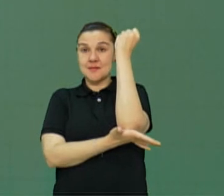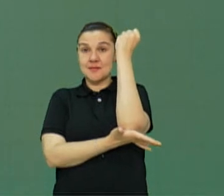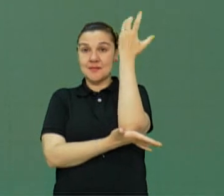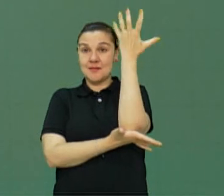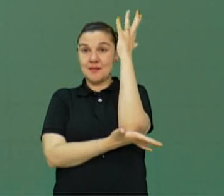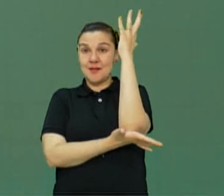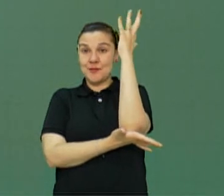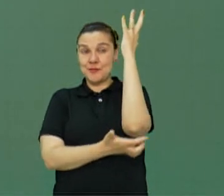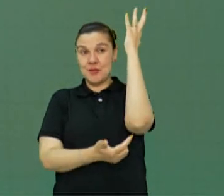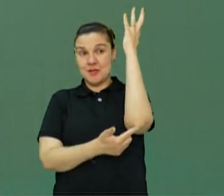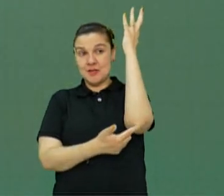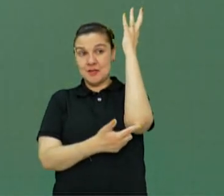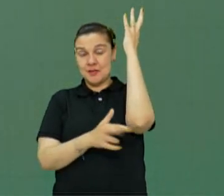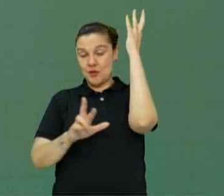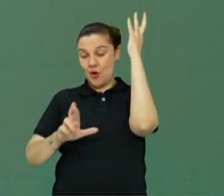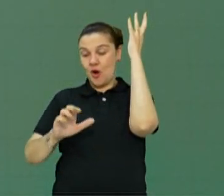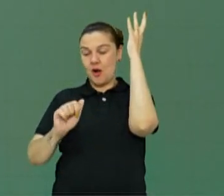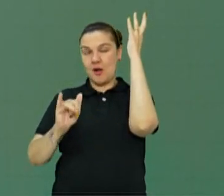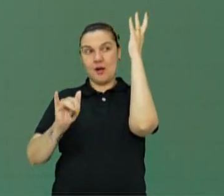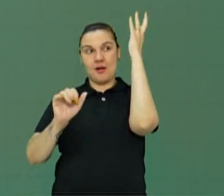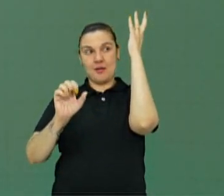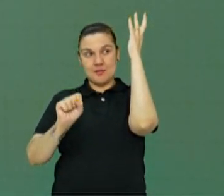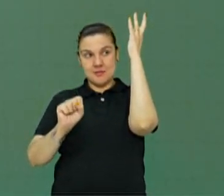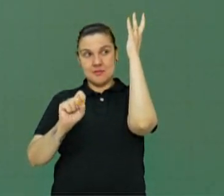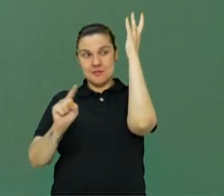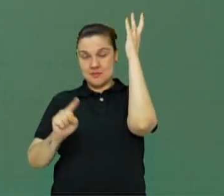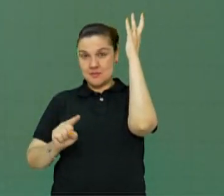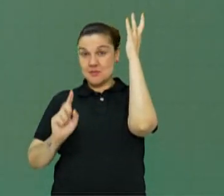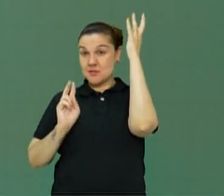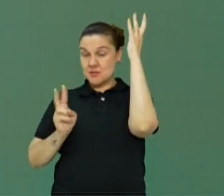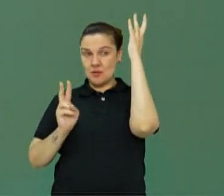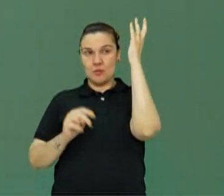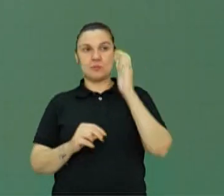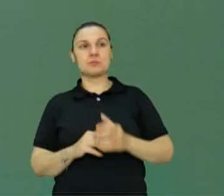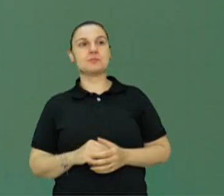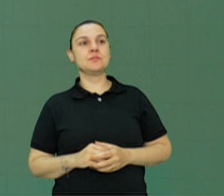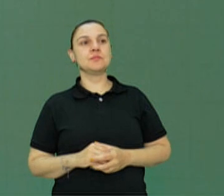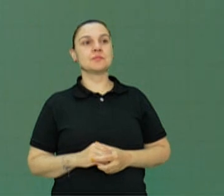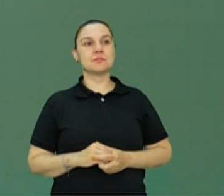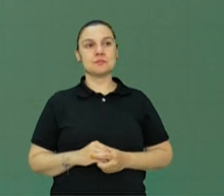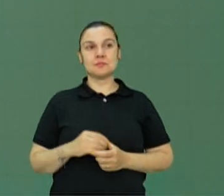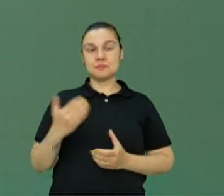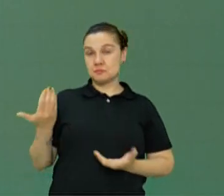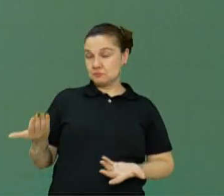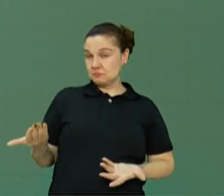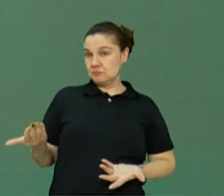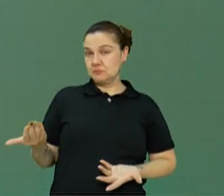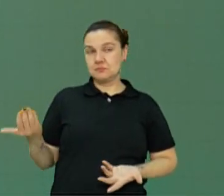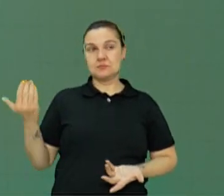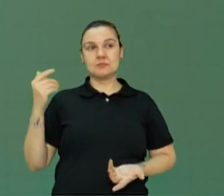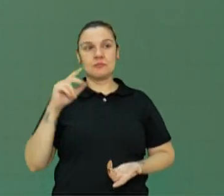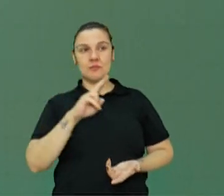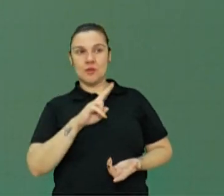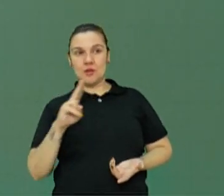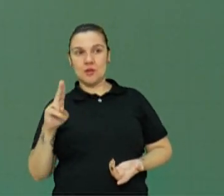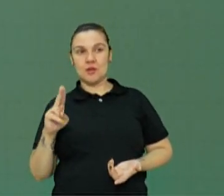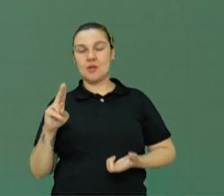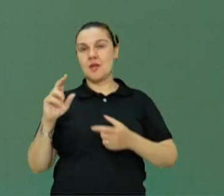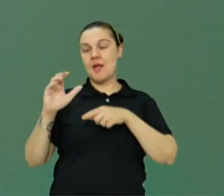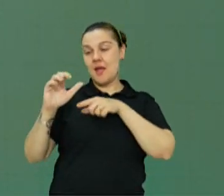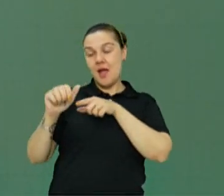vocês poderão chamar de raiz, tá certo? Mas, comumente, lógico, a gente vai chamar de